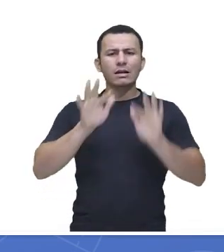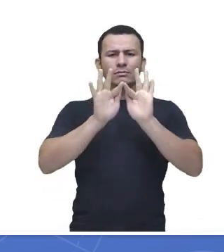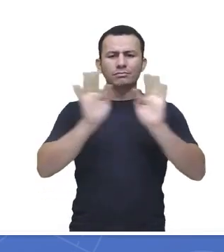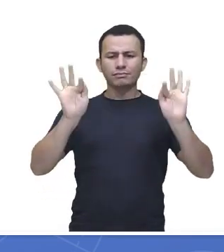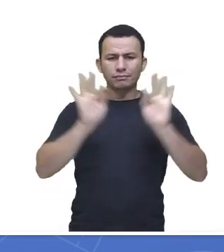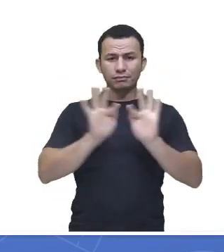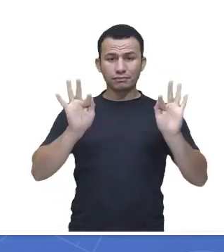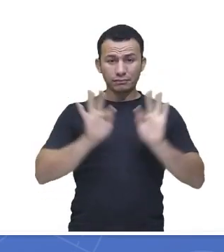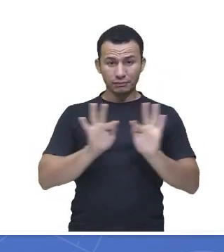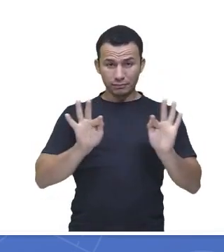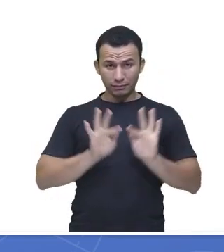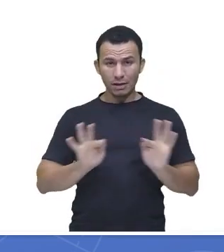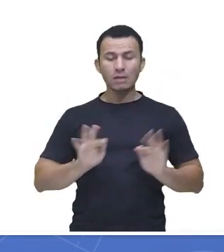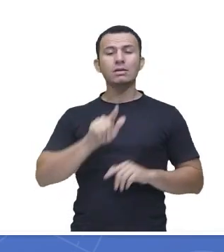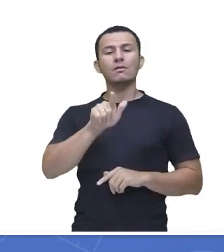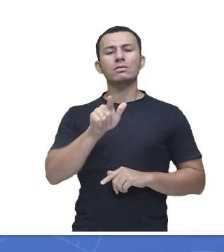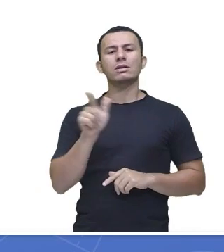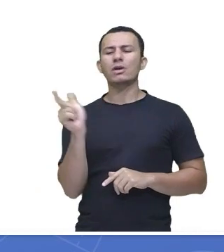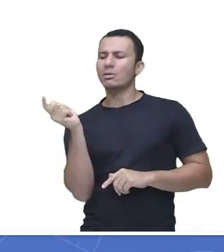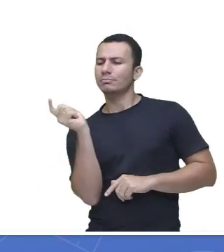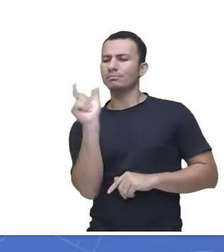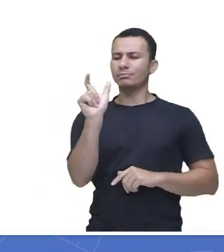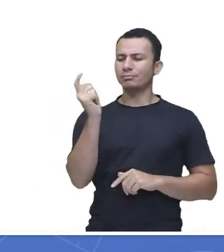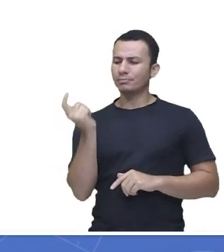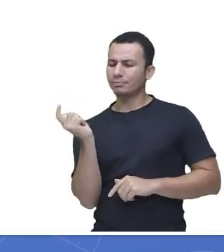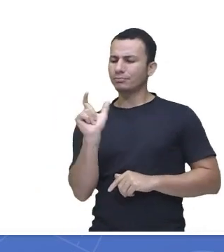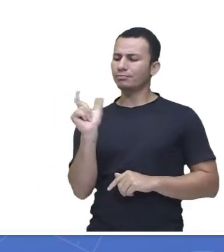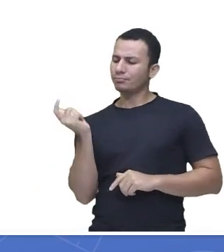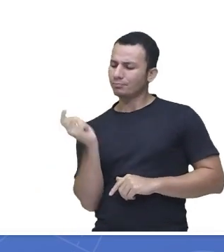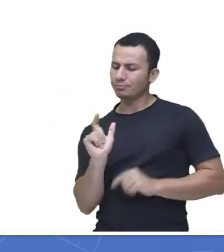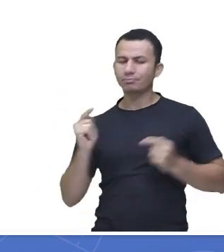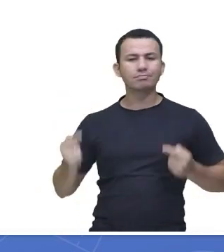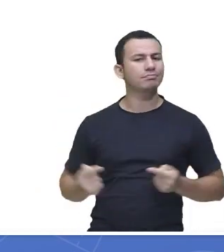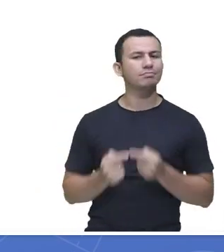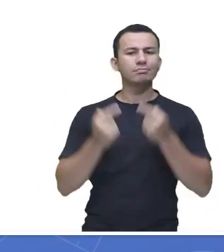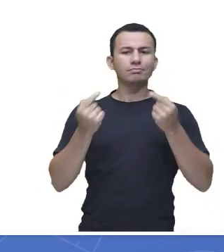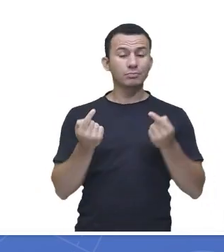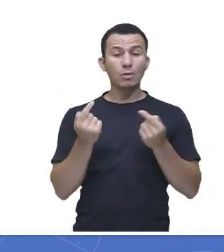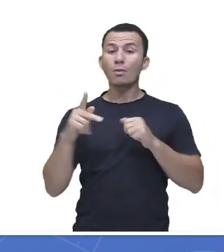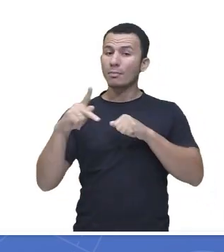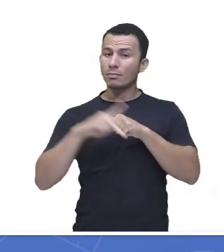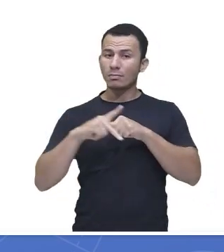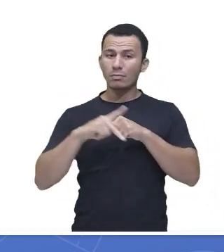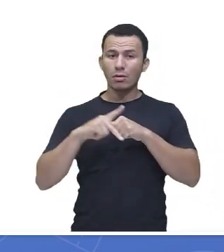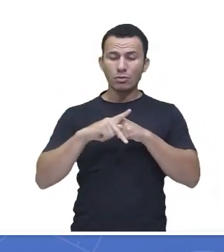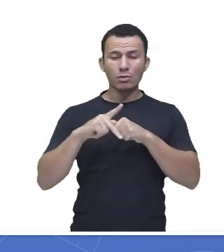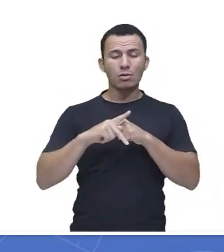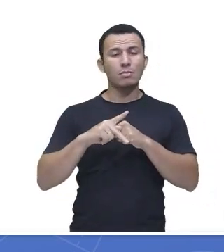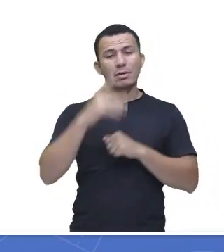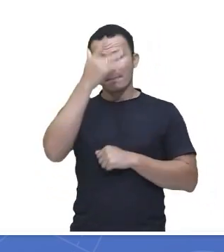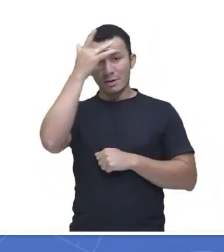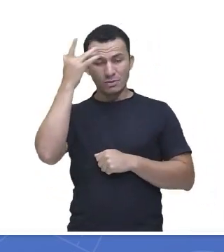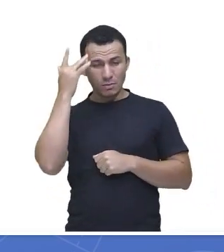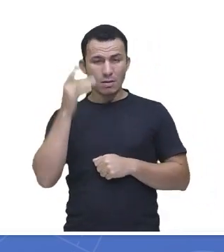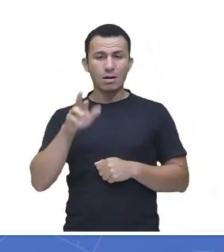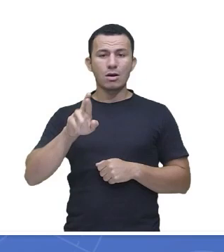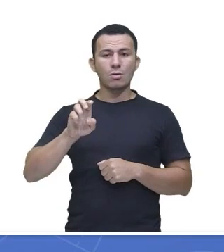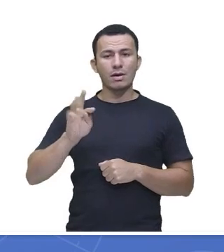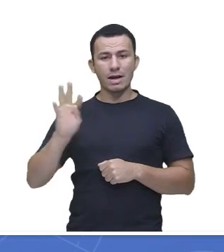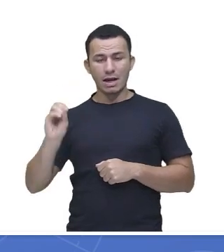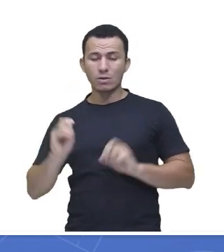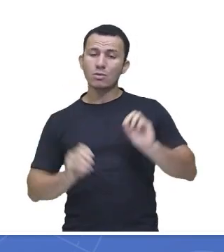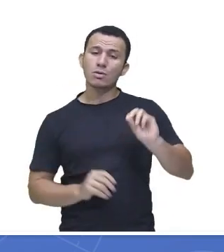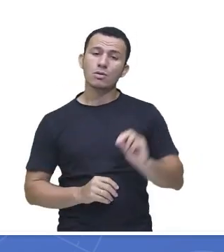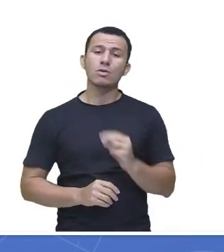espaços em branco e vocês iriam completar aí com o adequado pronome, né? Pronome pessoal reto ou oblíquo,